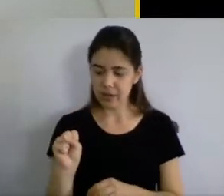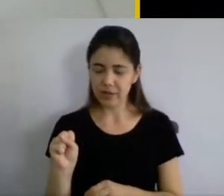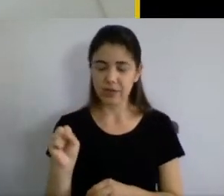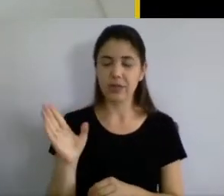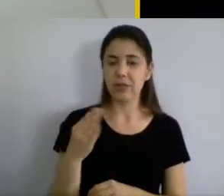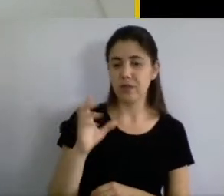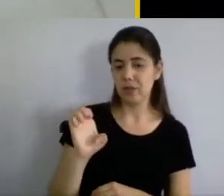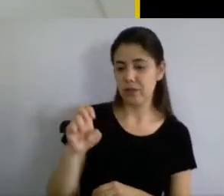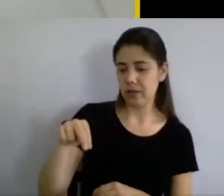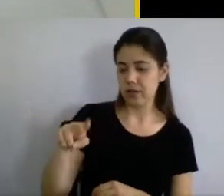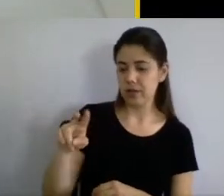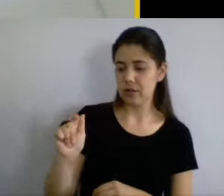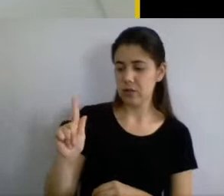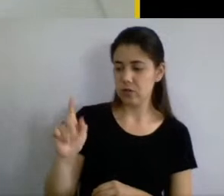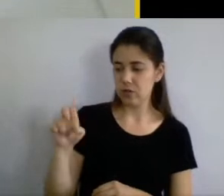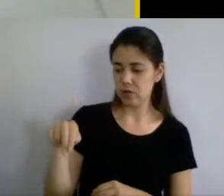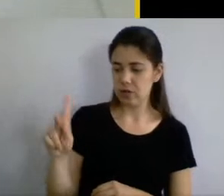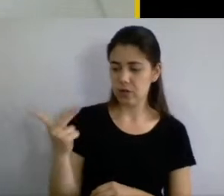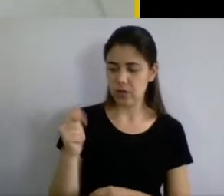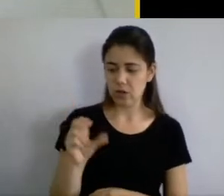professor Hansen ganhou o Prêmio Jabuti em